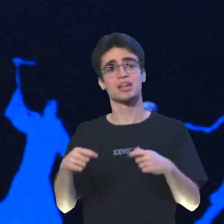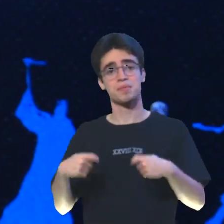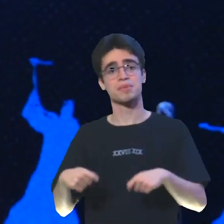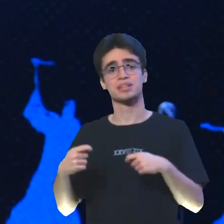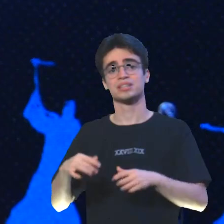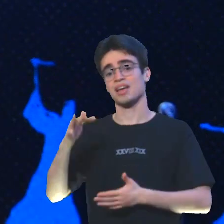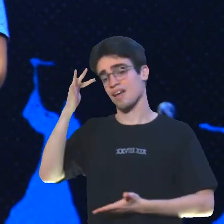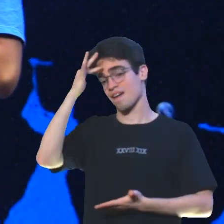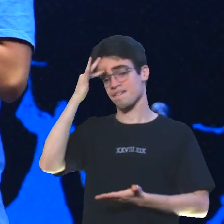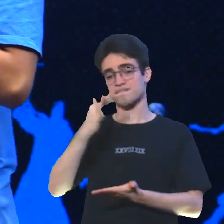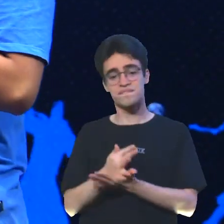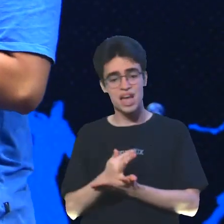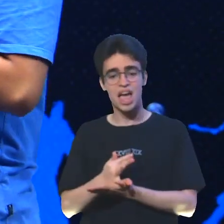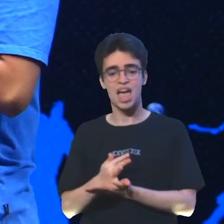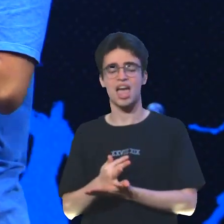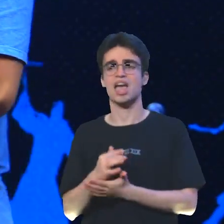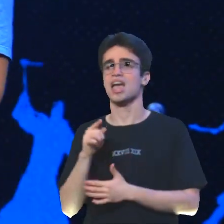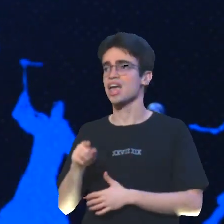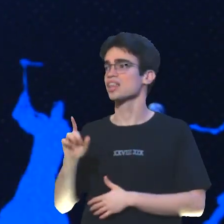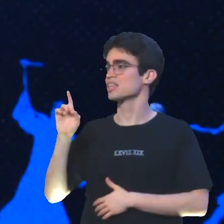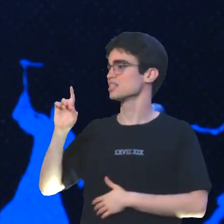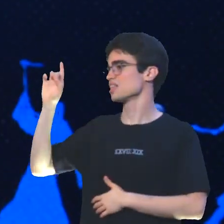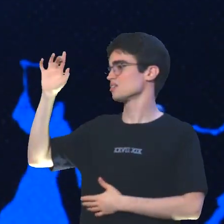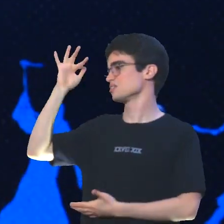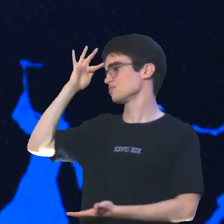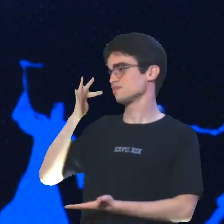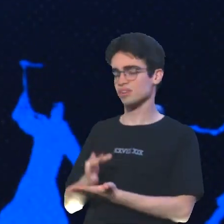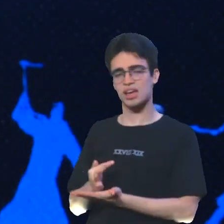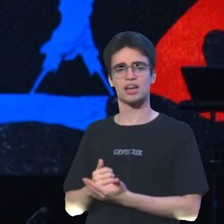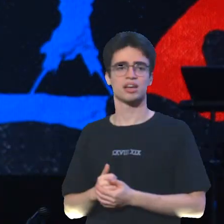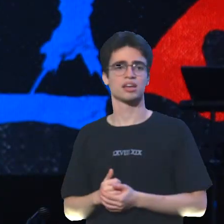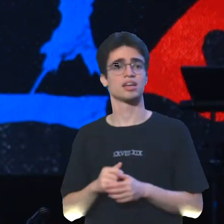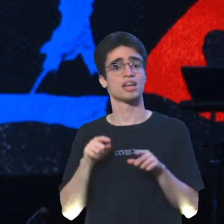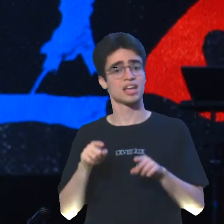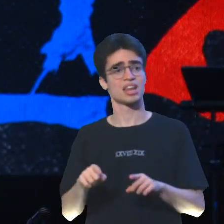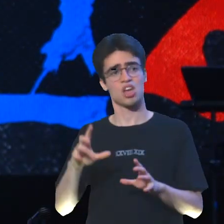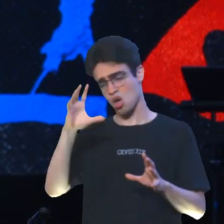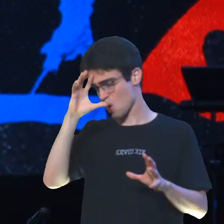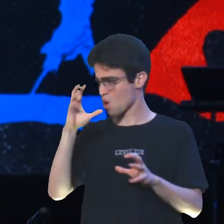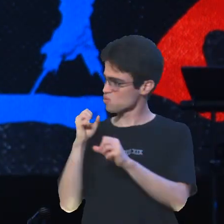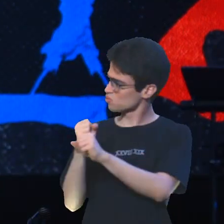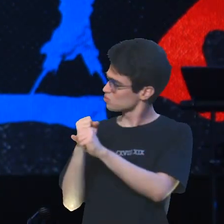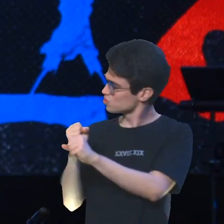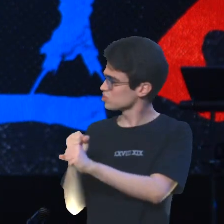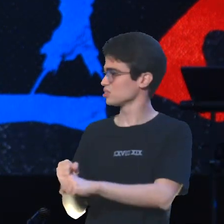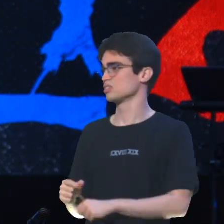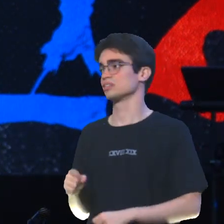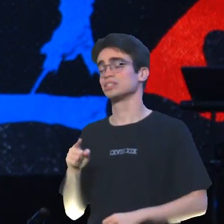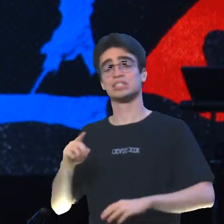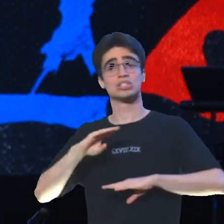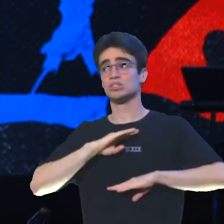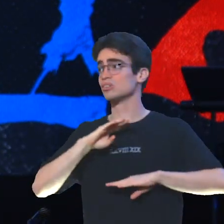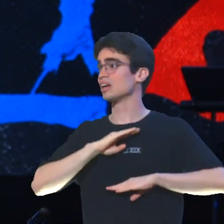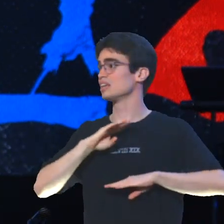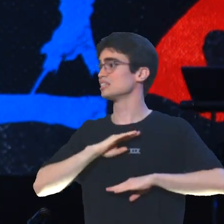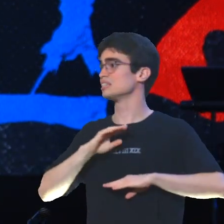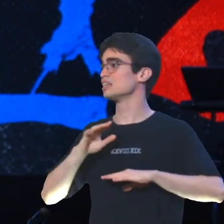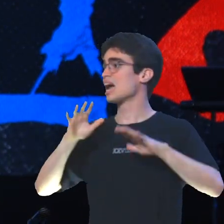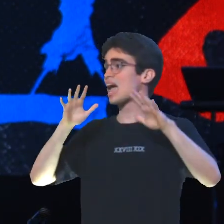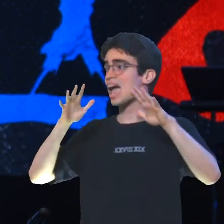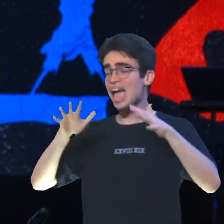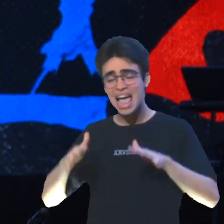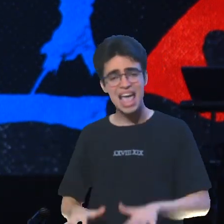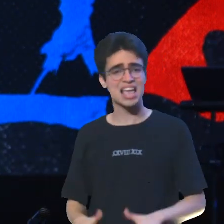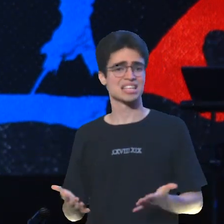que Moisés tinha em Deus. E ele confiou que, mesmo em uma situação de crise, o